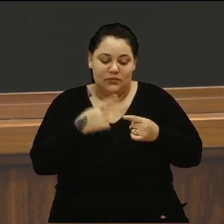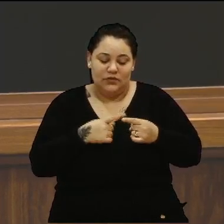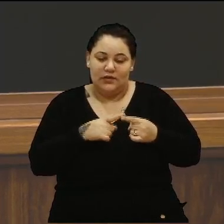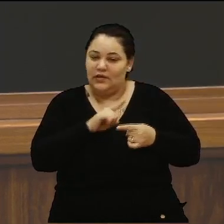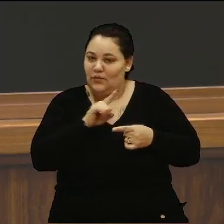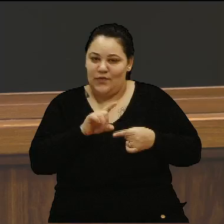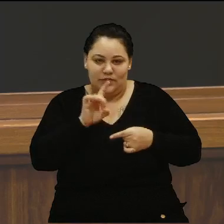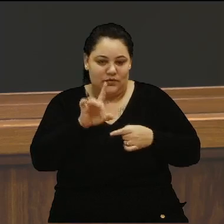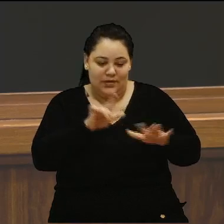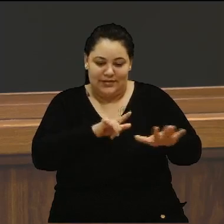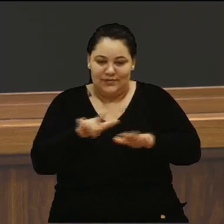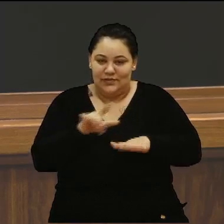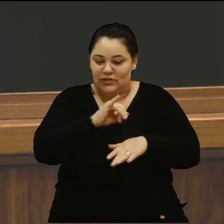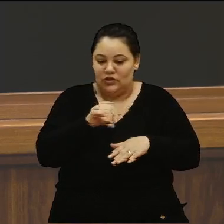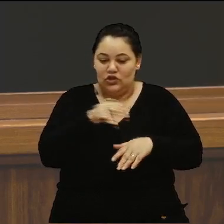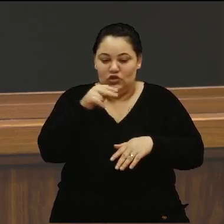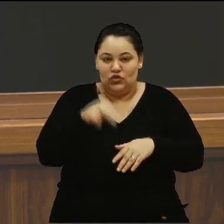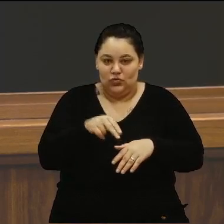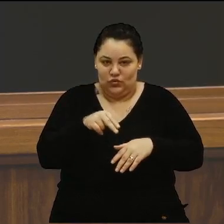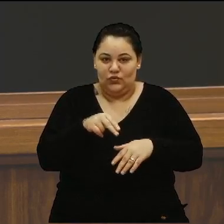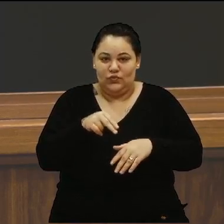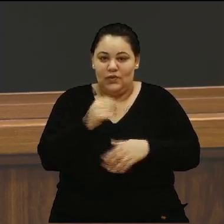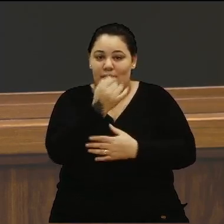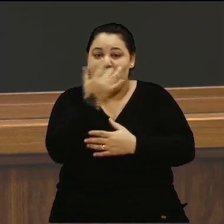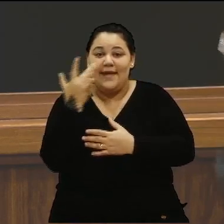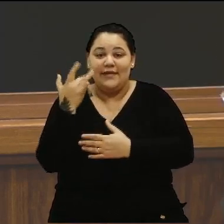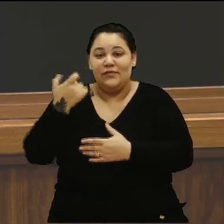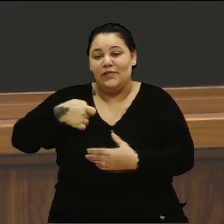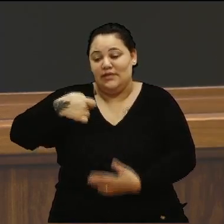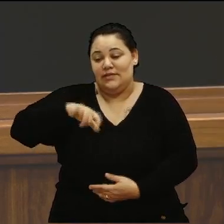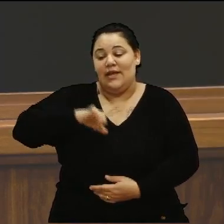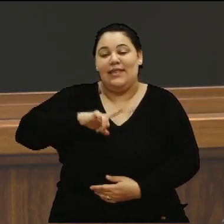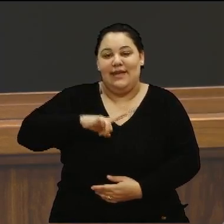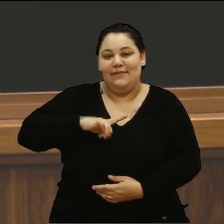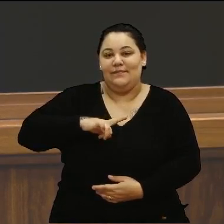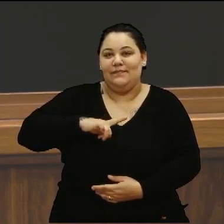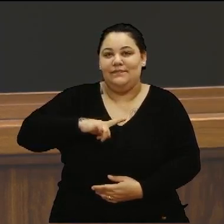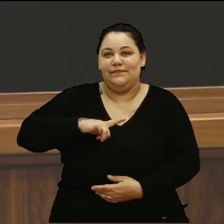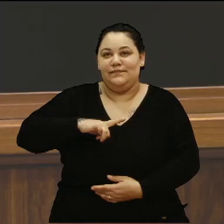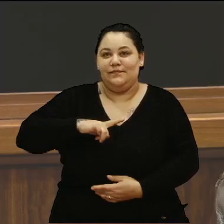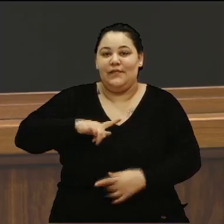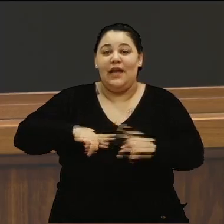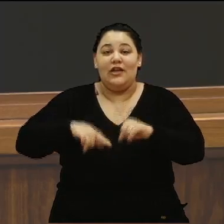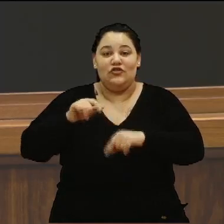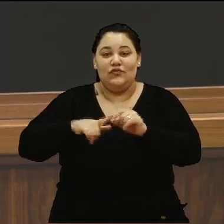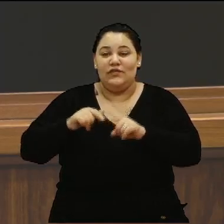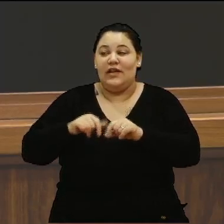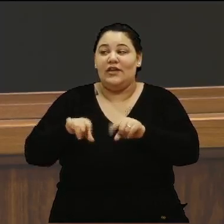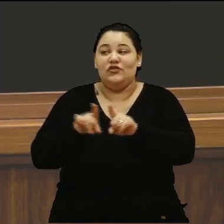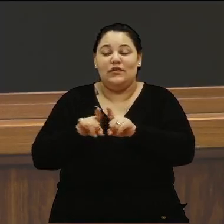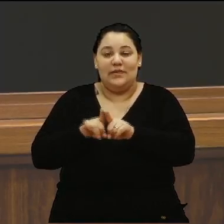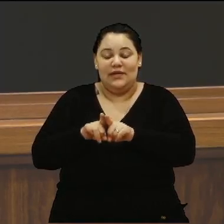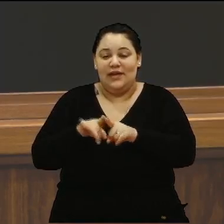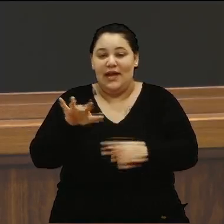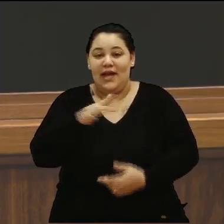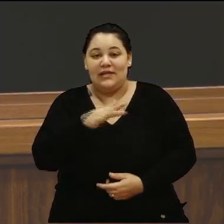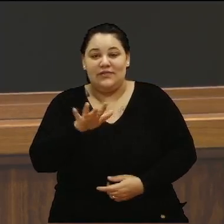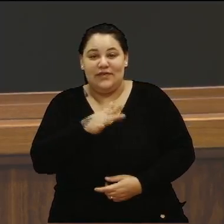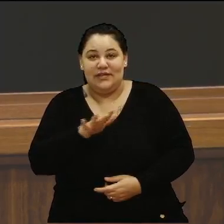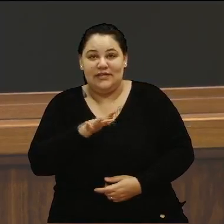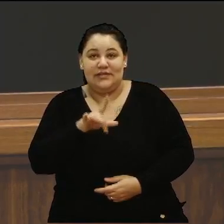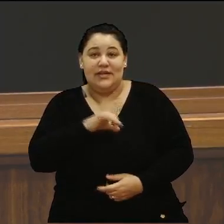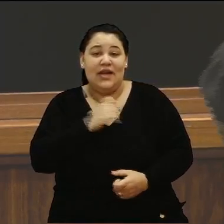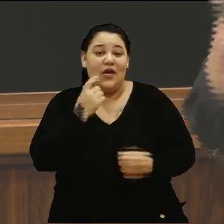semana de junho, ali do meio ambiente, que deve ter essas atividades, né, às vezes tem